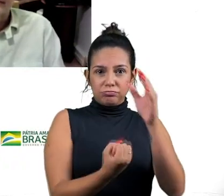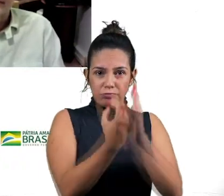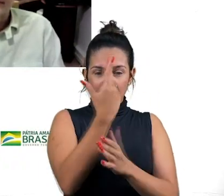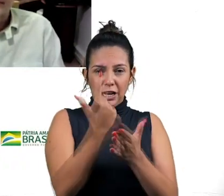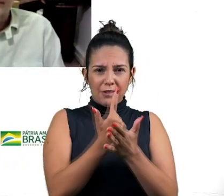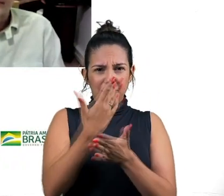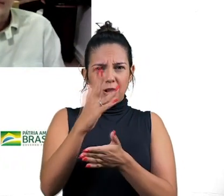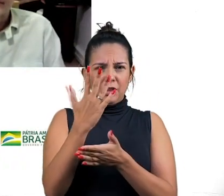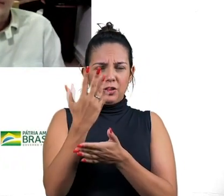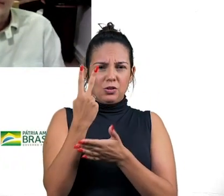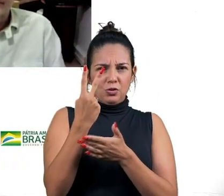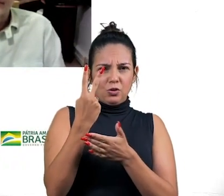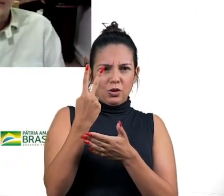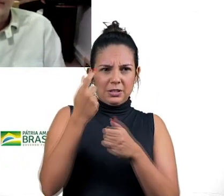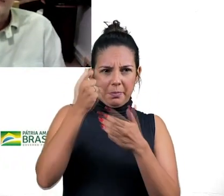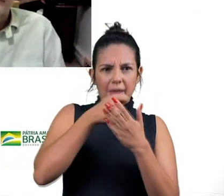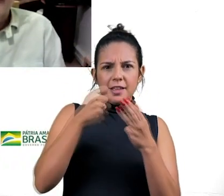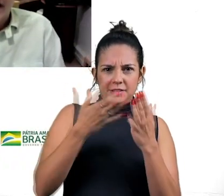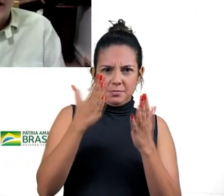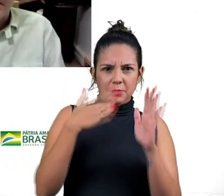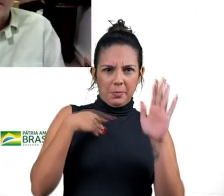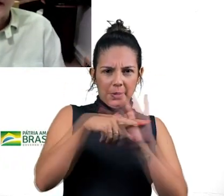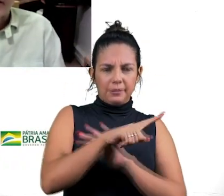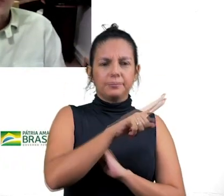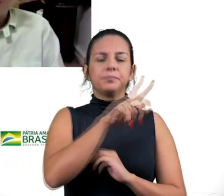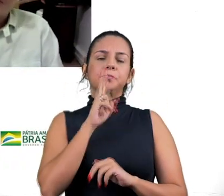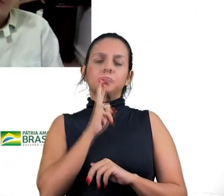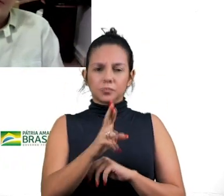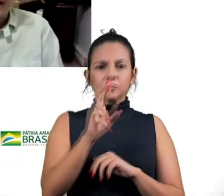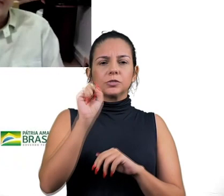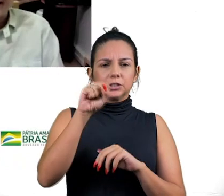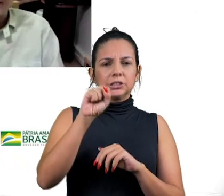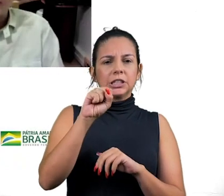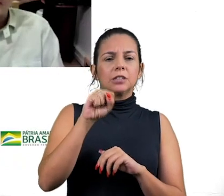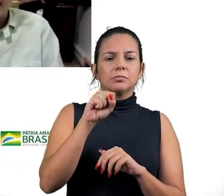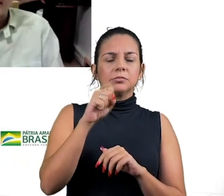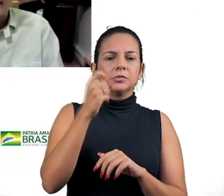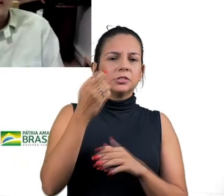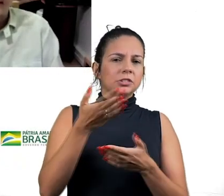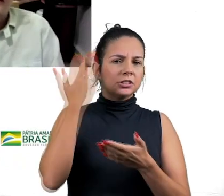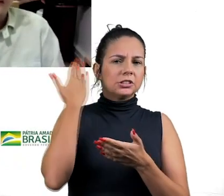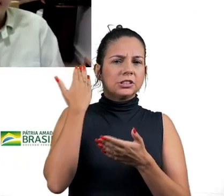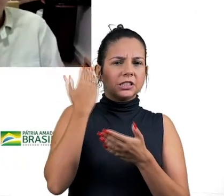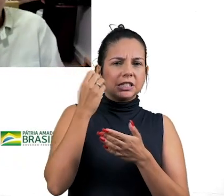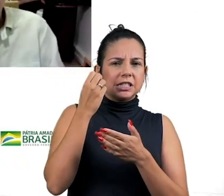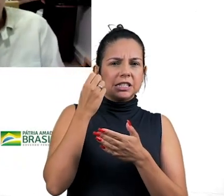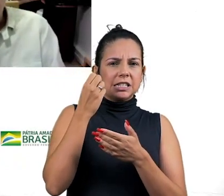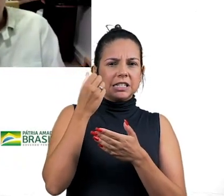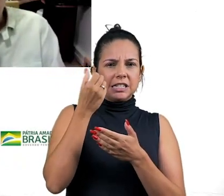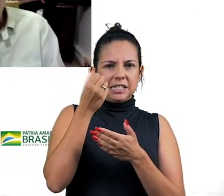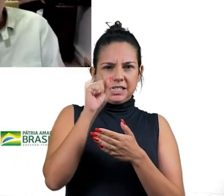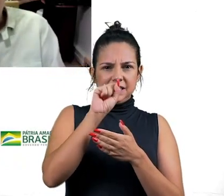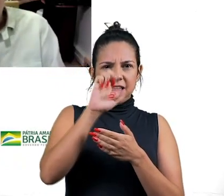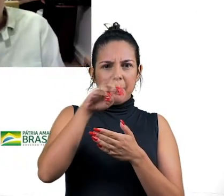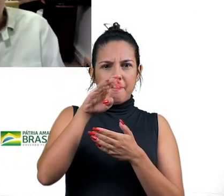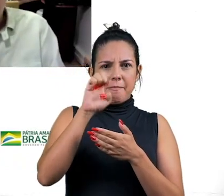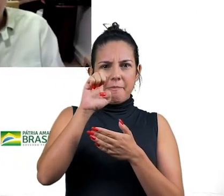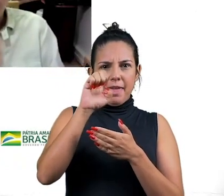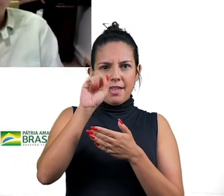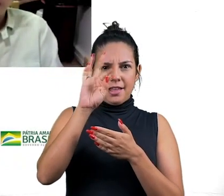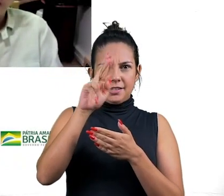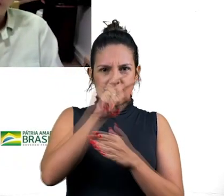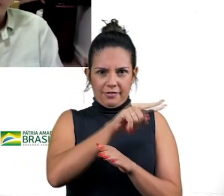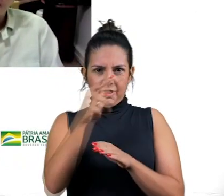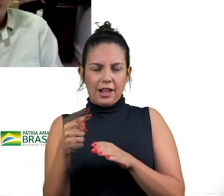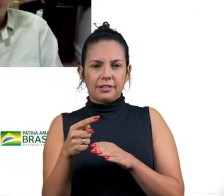tem o quê? Uns 2 meses, Sérgio? Foi na virada do semestre, né? Isso. E aí a gente foi